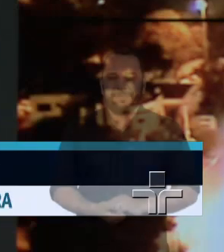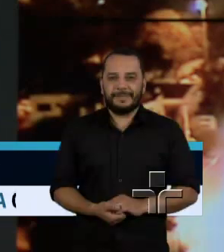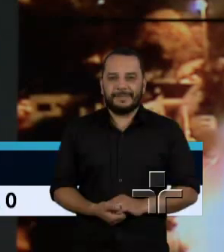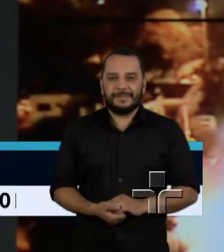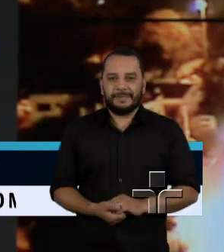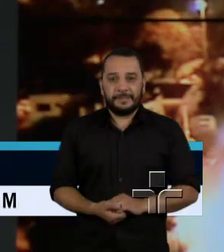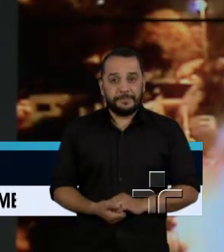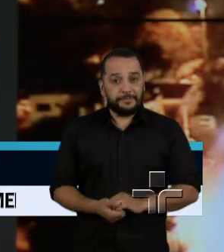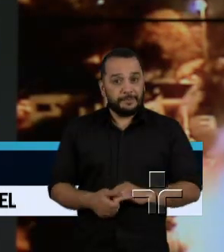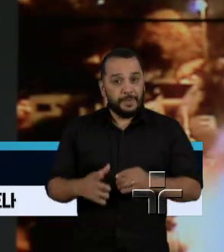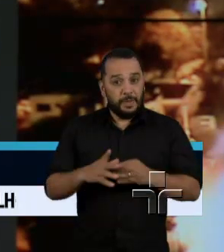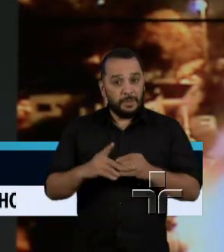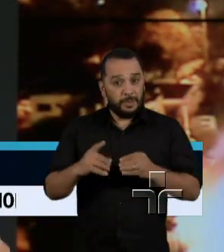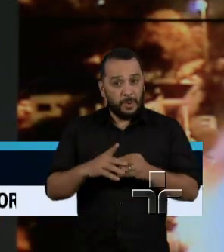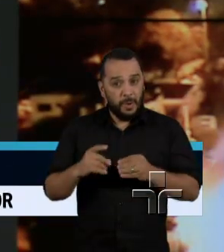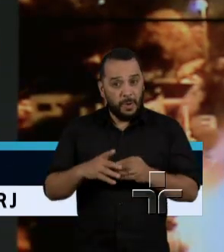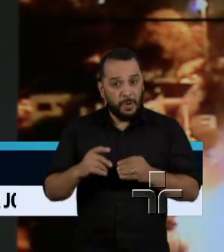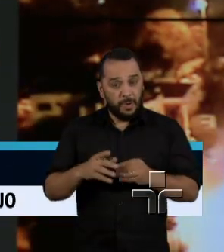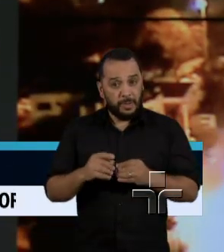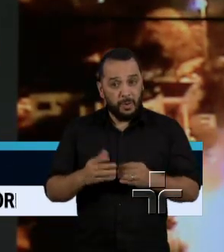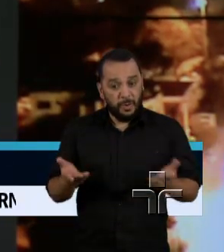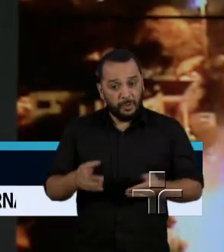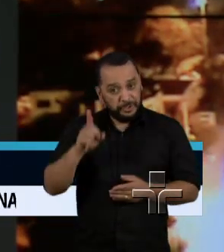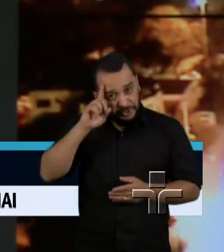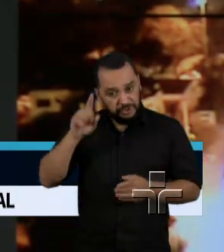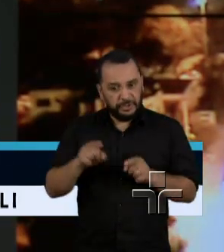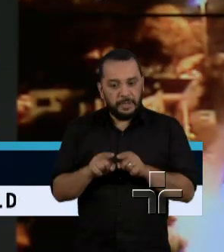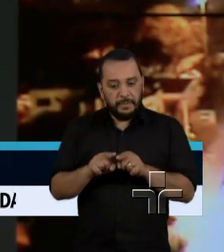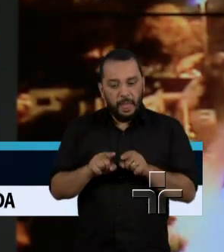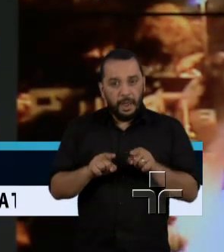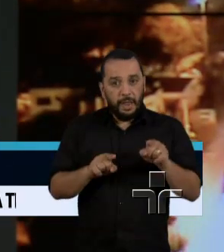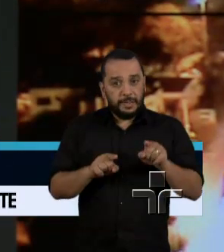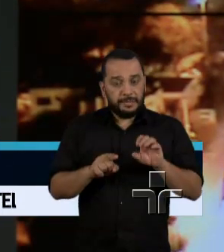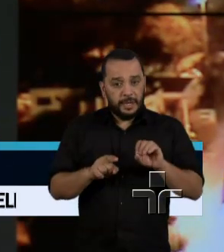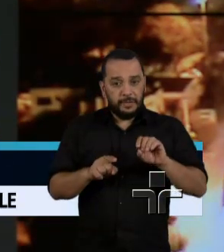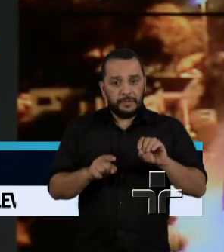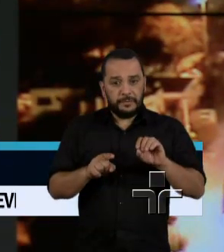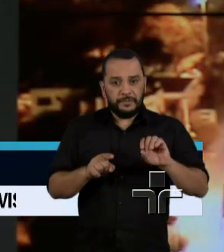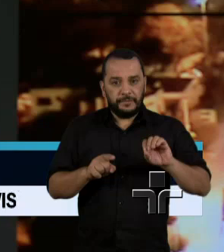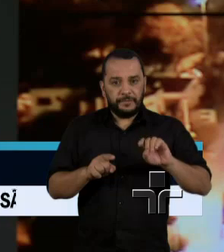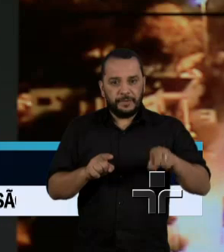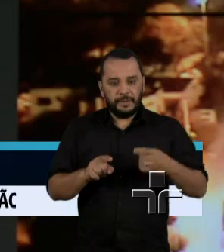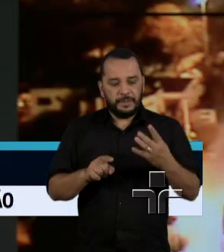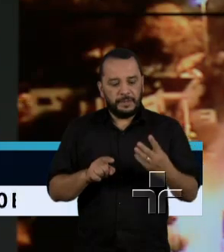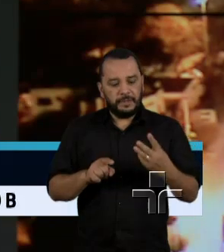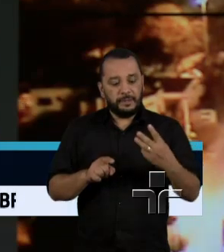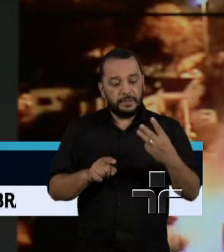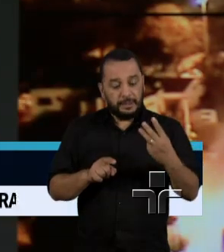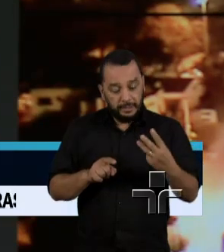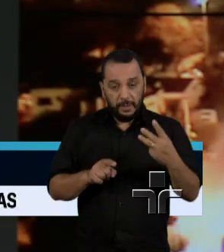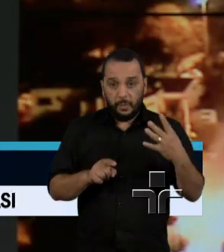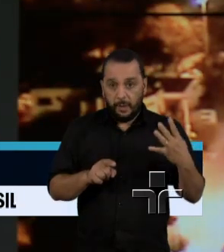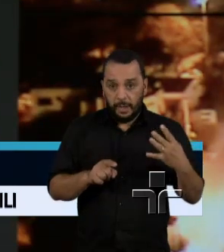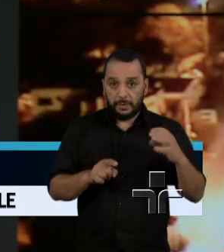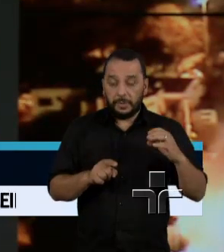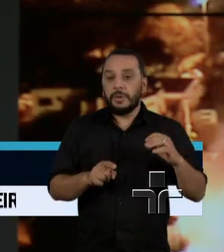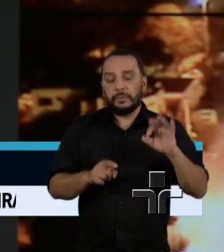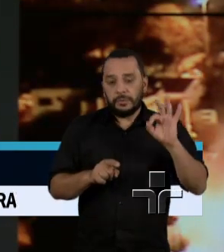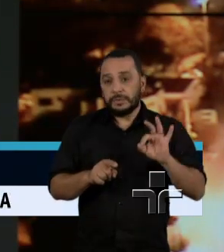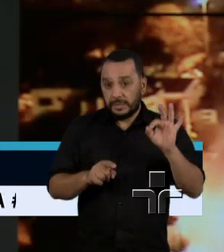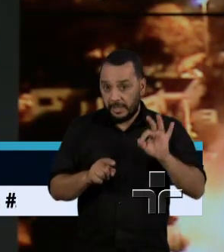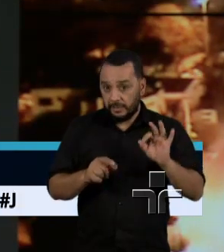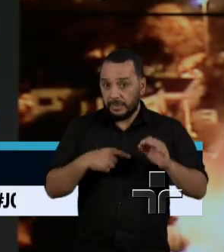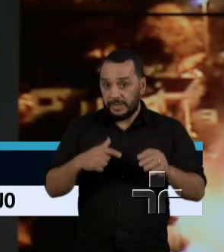O dólar fechou o dia em alta de 0,34% a R$ 4,04. Na semana, a moeda